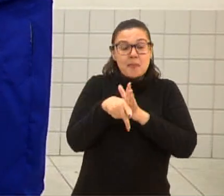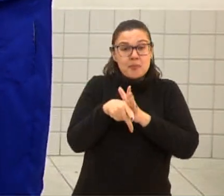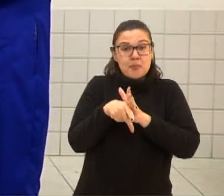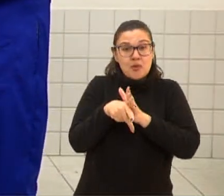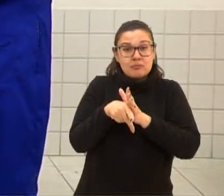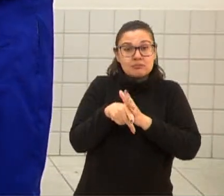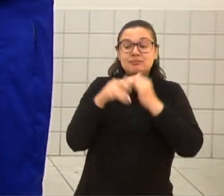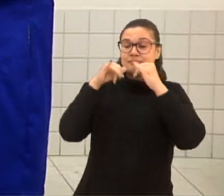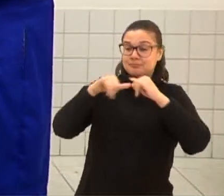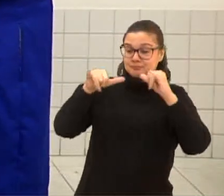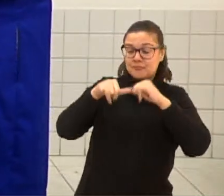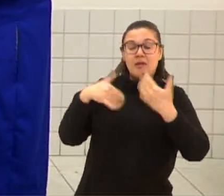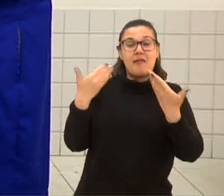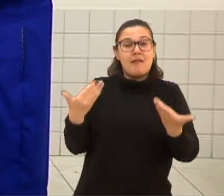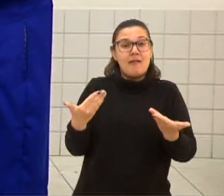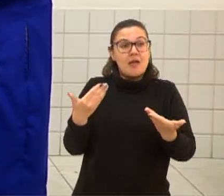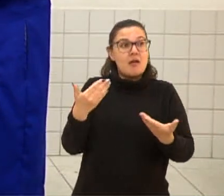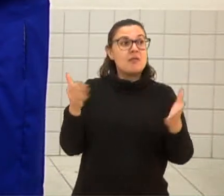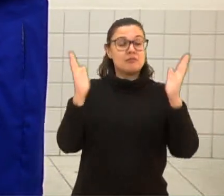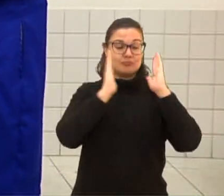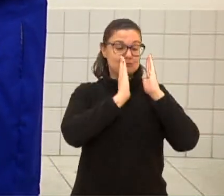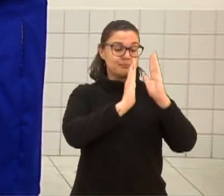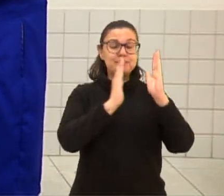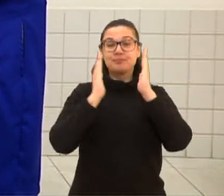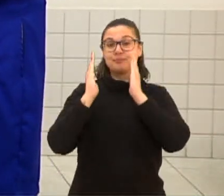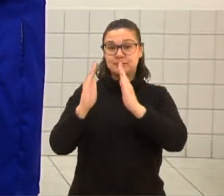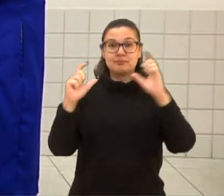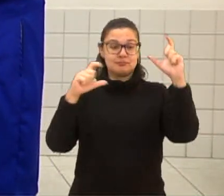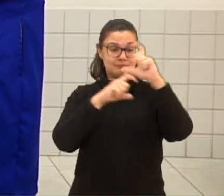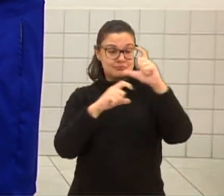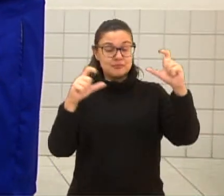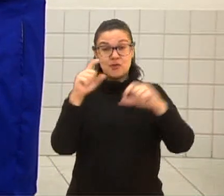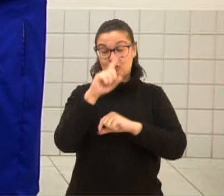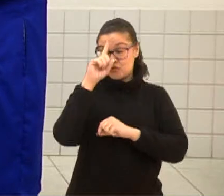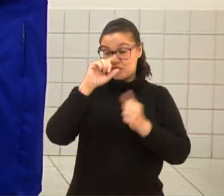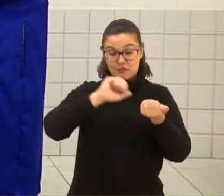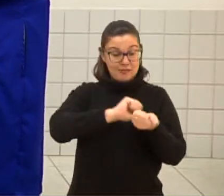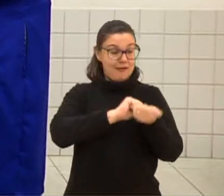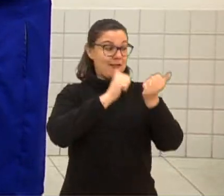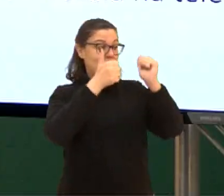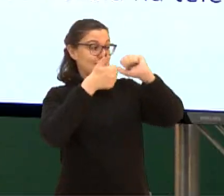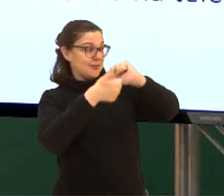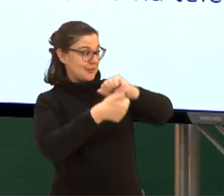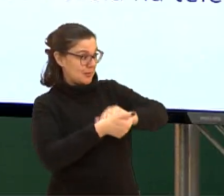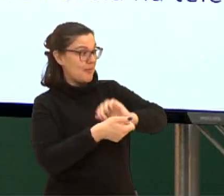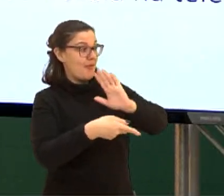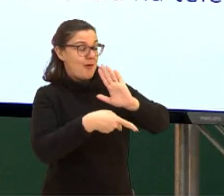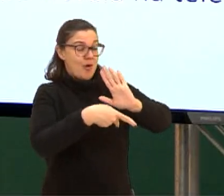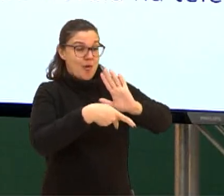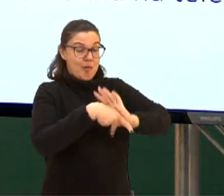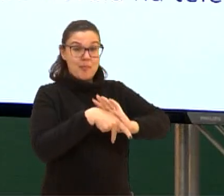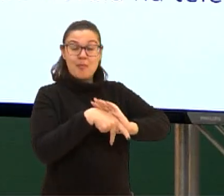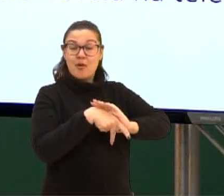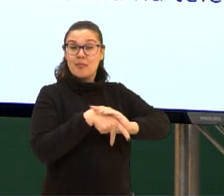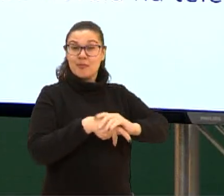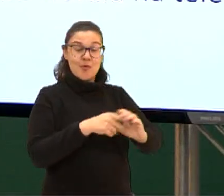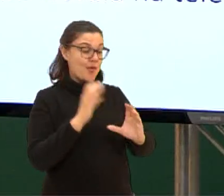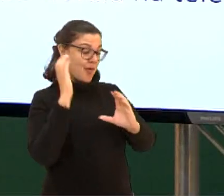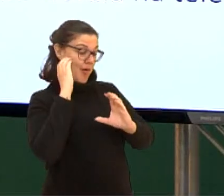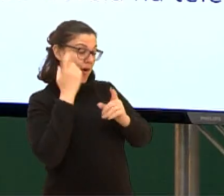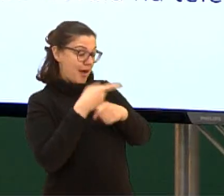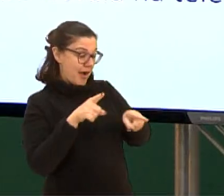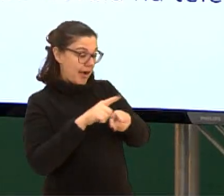parte de literatura, de romances, que são capítulos, que foram adaptados para rádio e depois adaptados para telenovela,